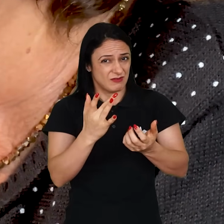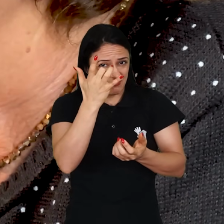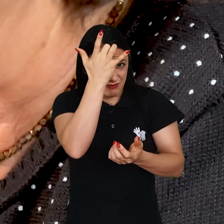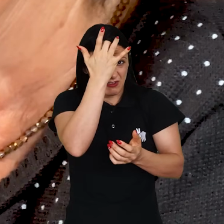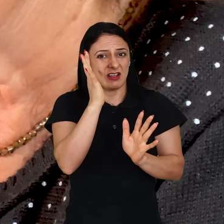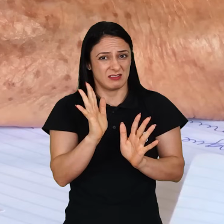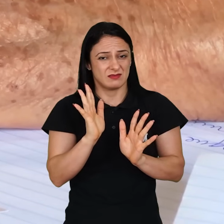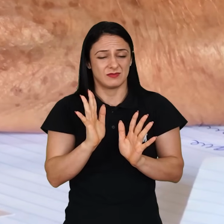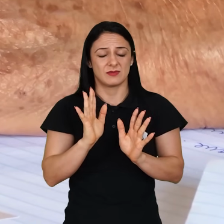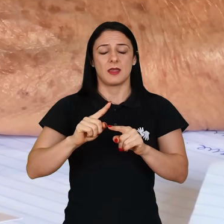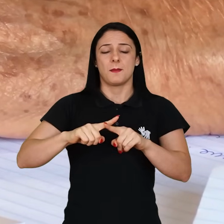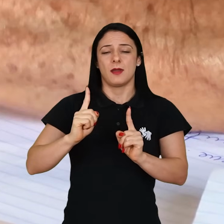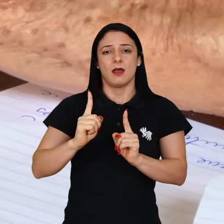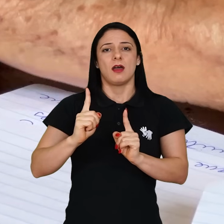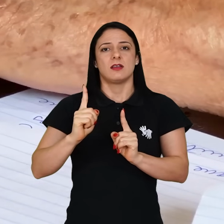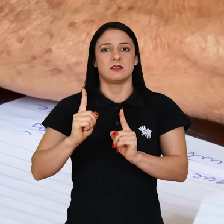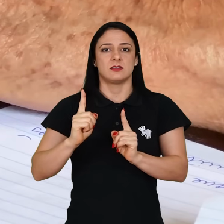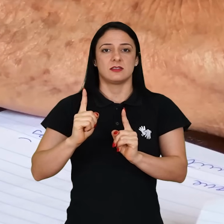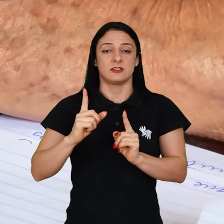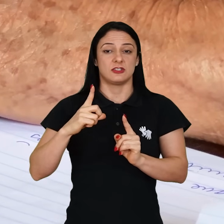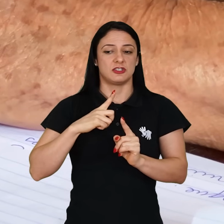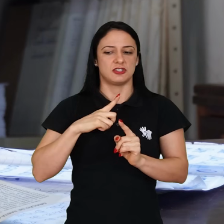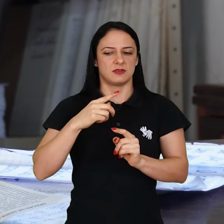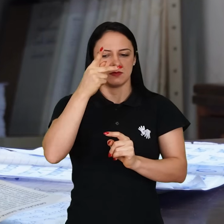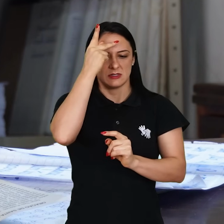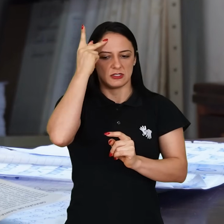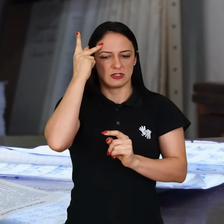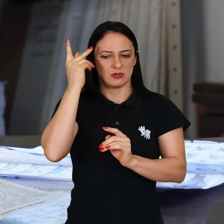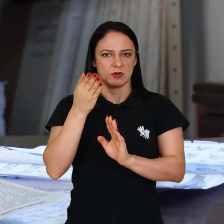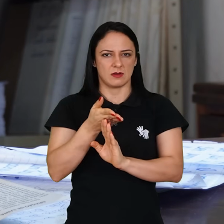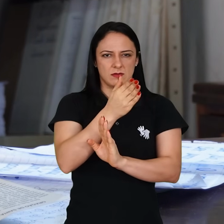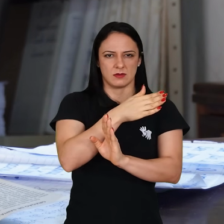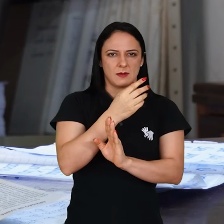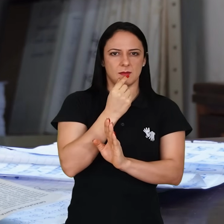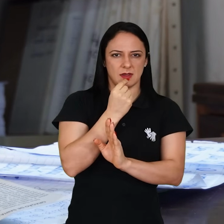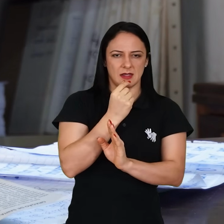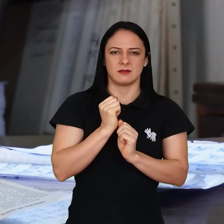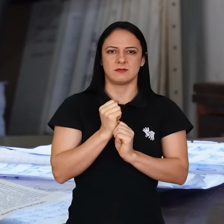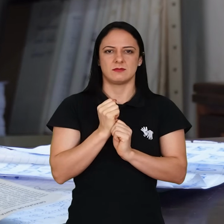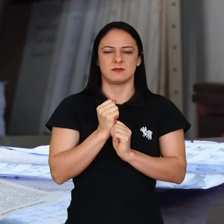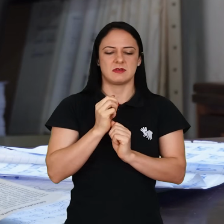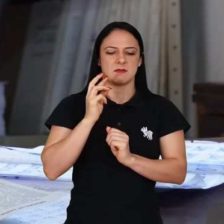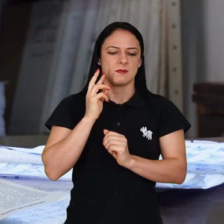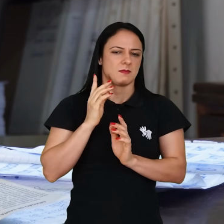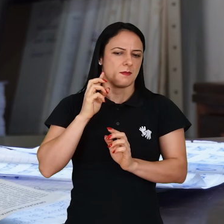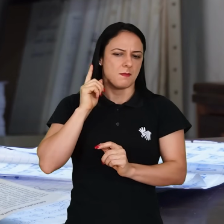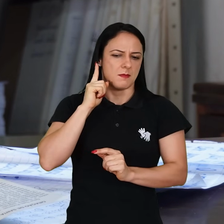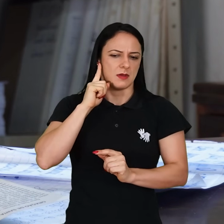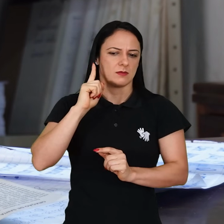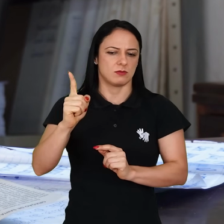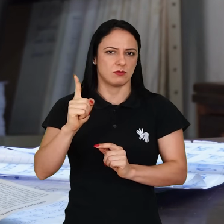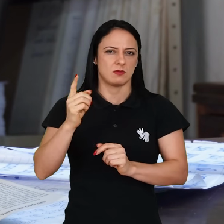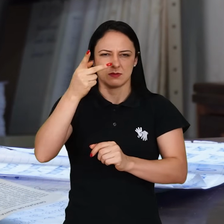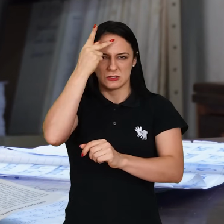queima facilmente. Mas o fazendeiro, que não concordou com a demarcação, mandou os escravos, foi lá com